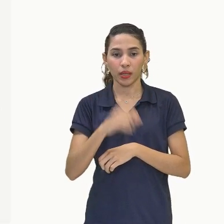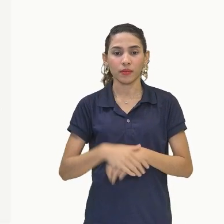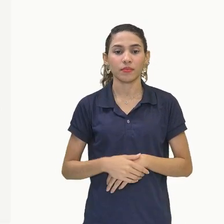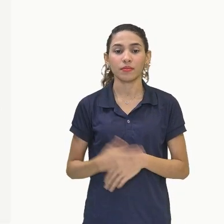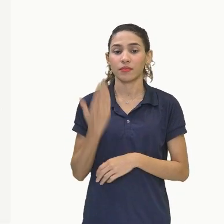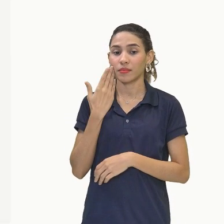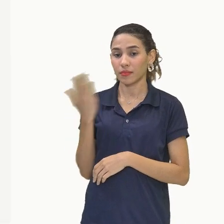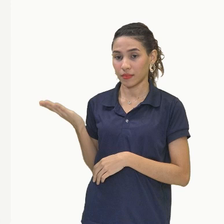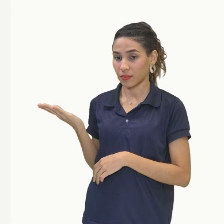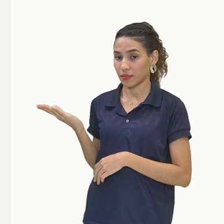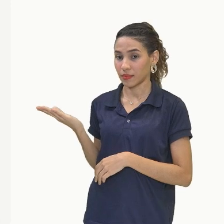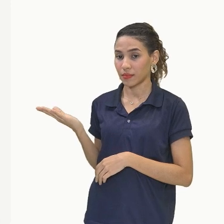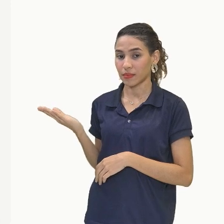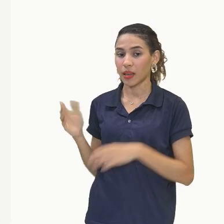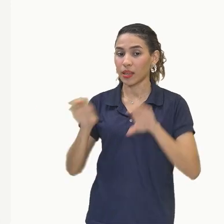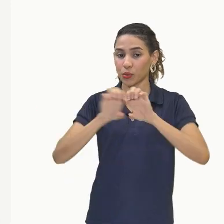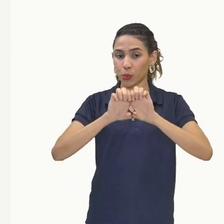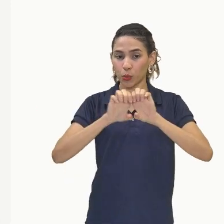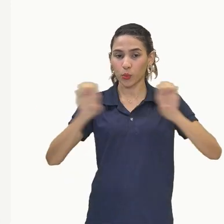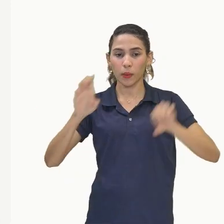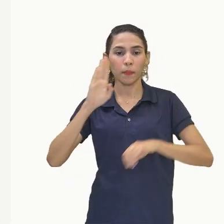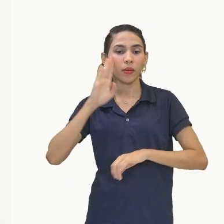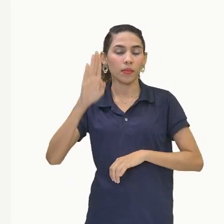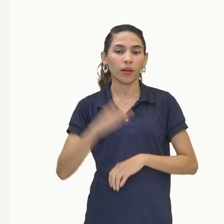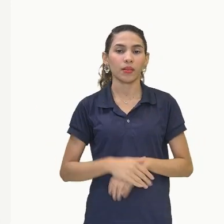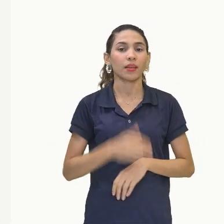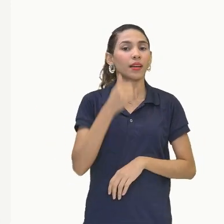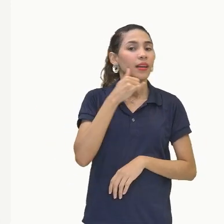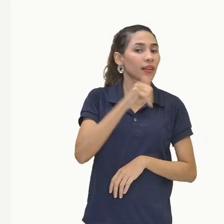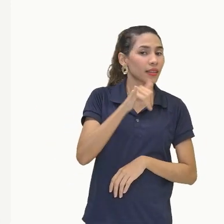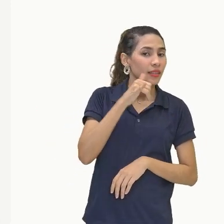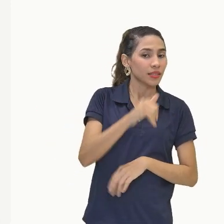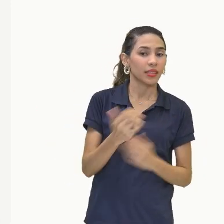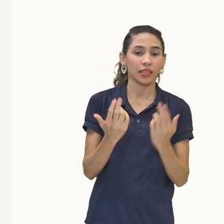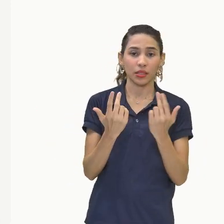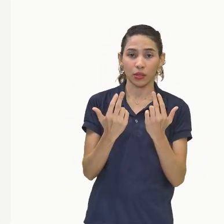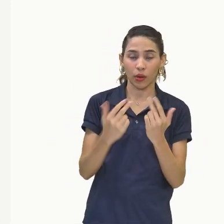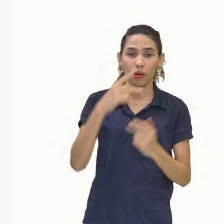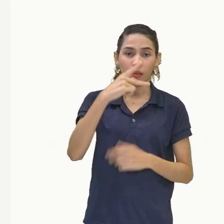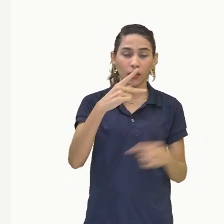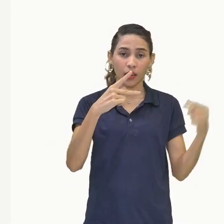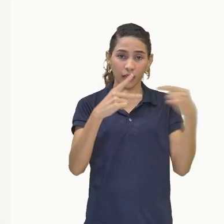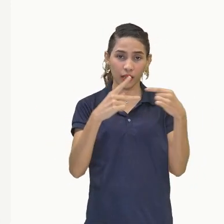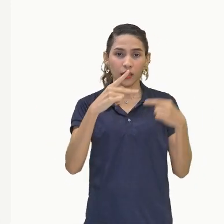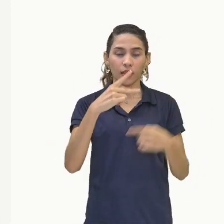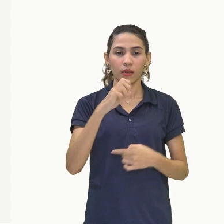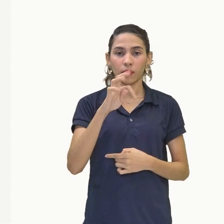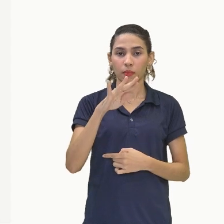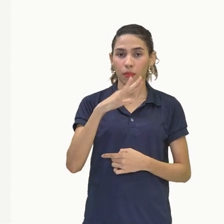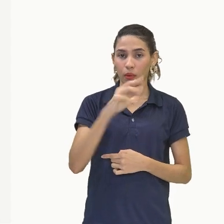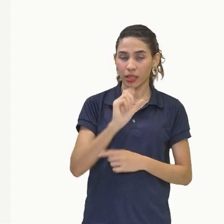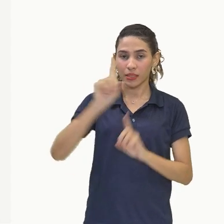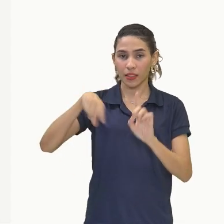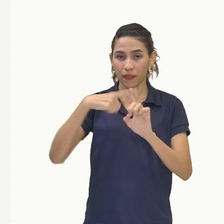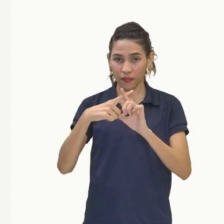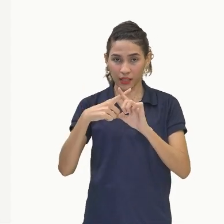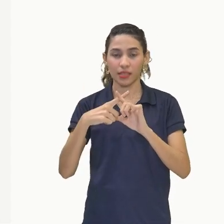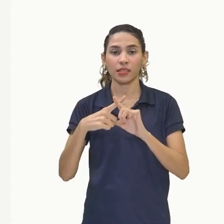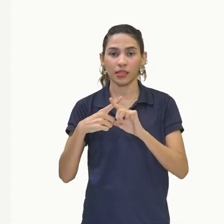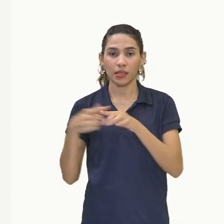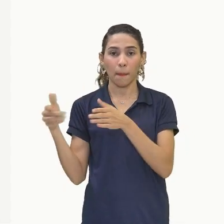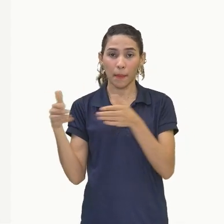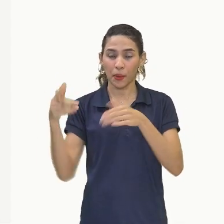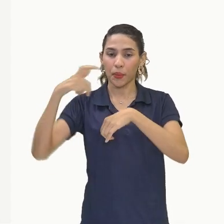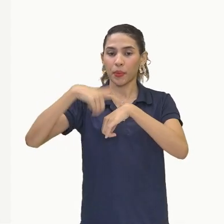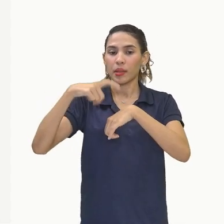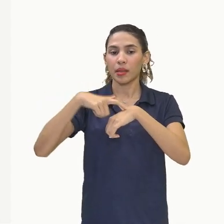esta equação. Energia elétrica vai ser igual a potência vezes o intervalo de tempo. Então,